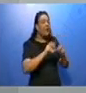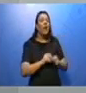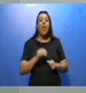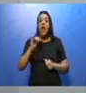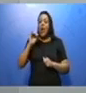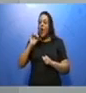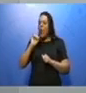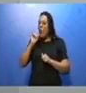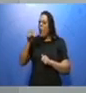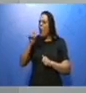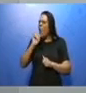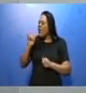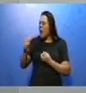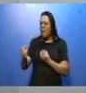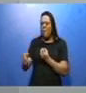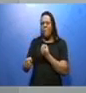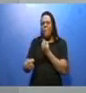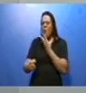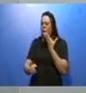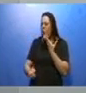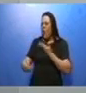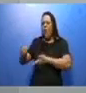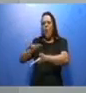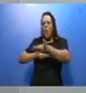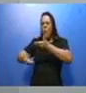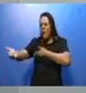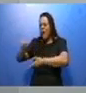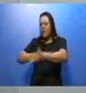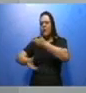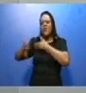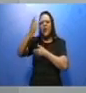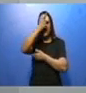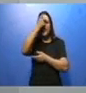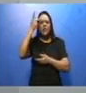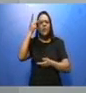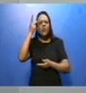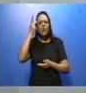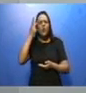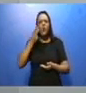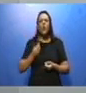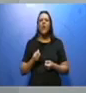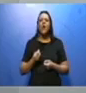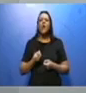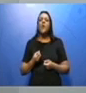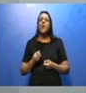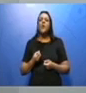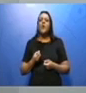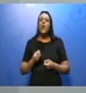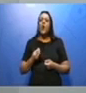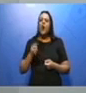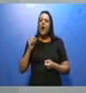aquele lugar, mas contar, poder compartilhar com as pessoas o que é que nós vivenciamos em determinado lugar